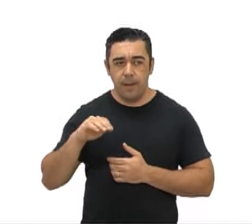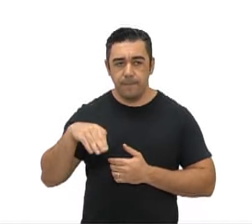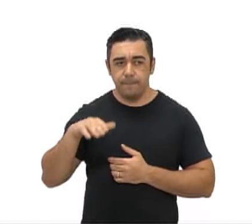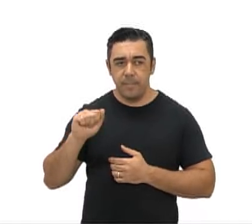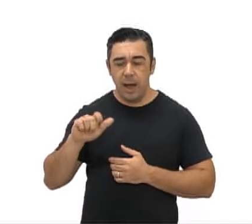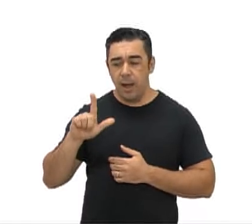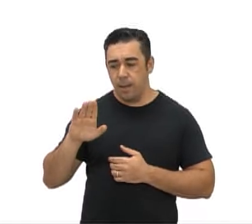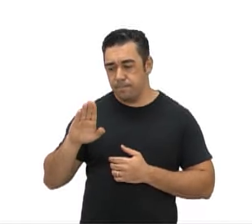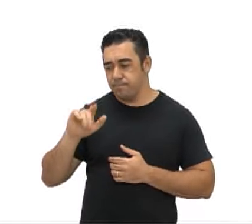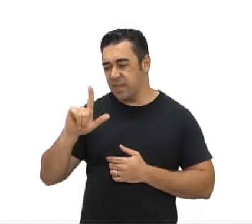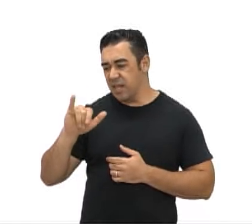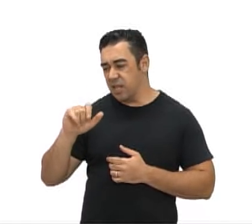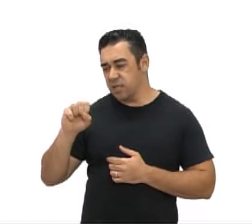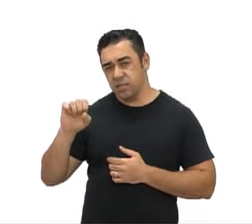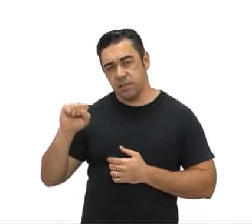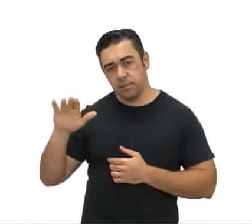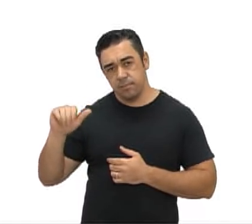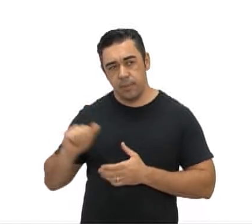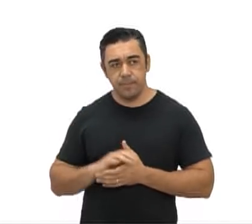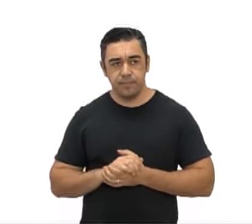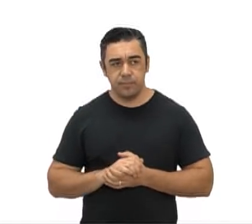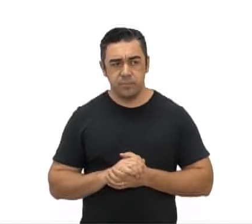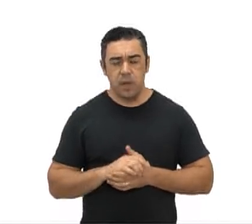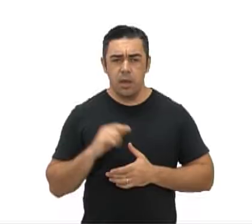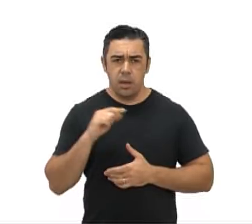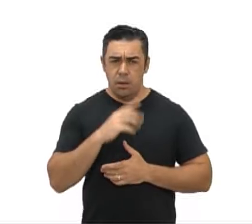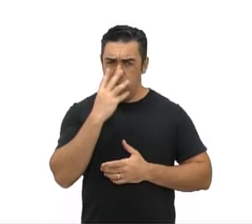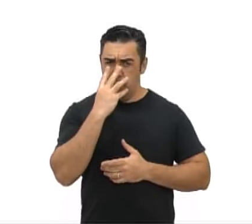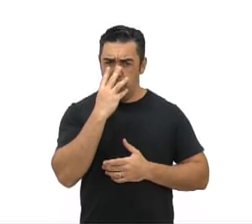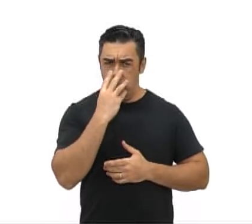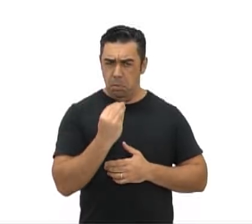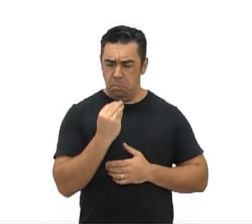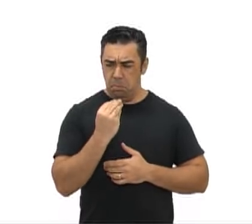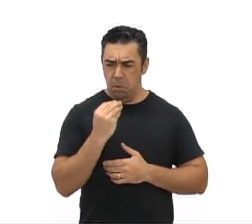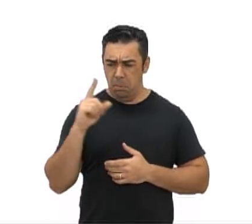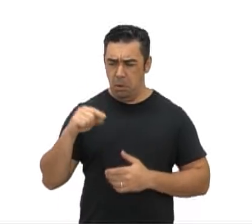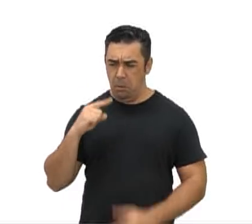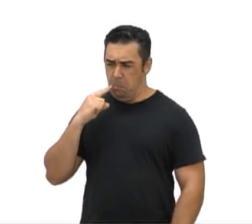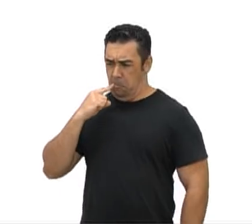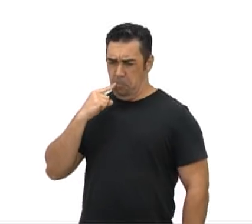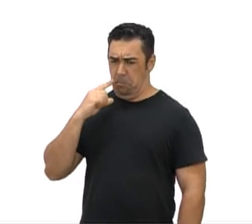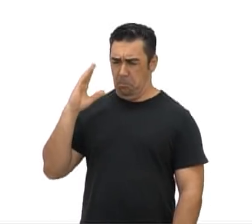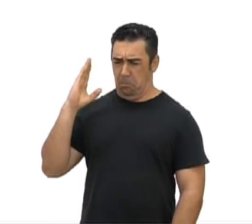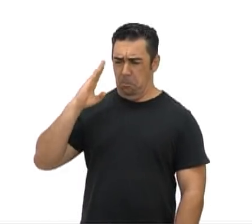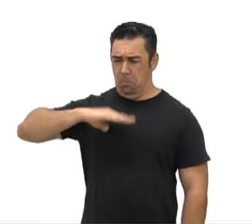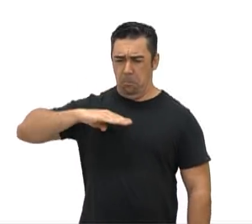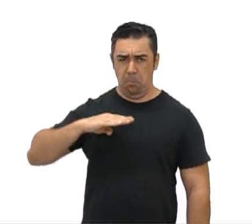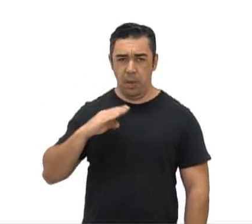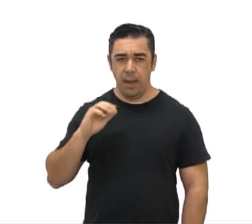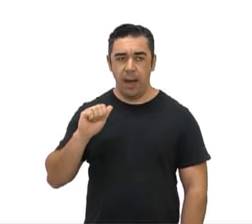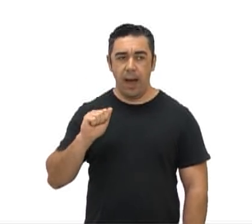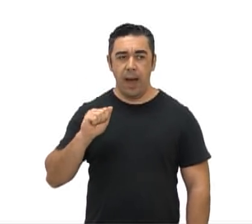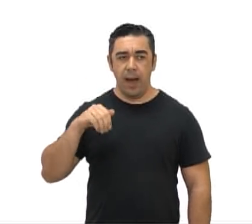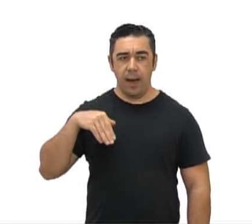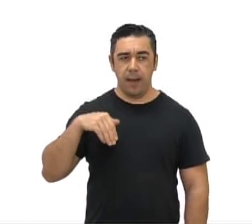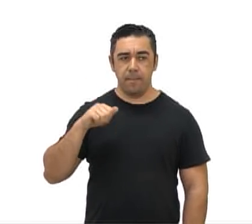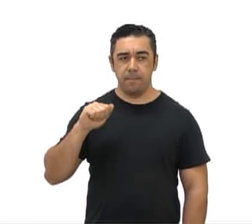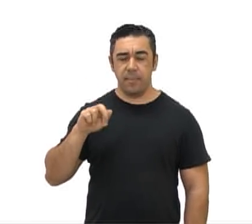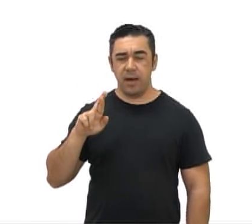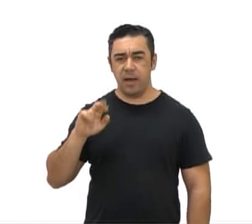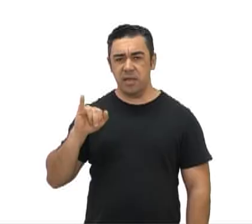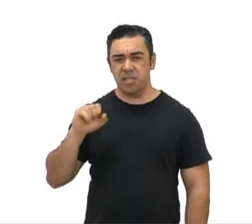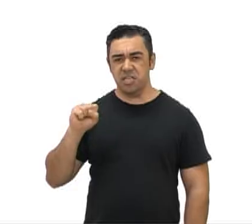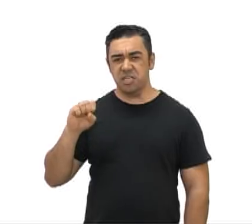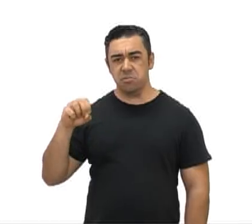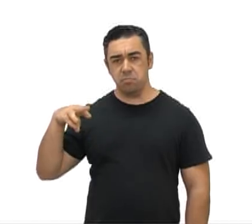amabilíssima. E o lobo mau é amaríssimo, para dizer que ele é muito amargo, né? Poderia ter colocado amarguíssimo, a gente viu lá na tabela, ok?